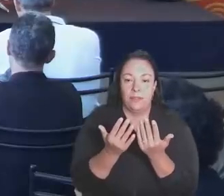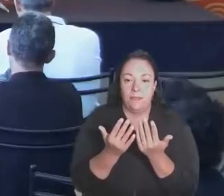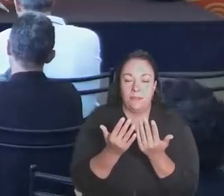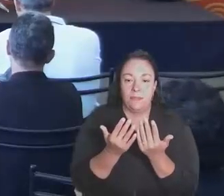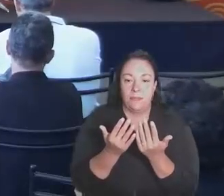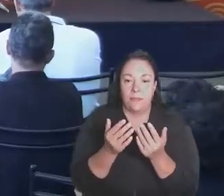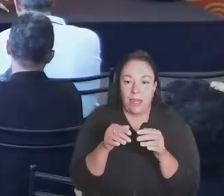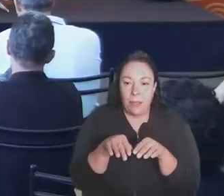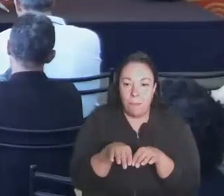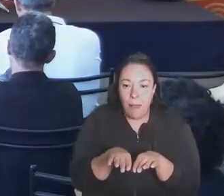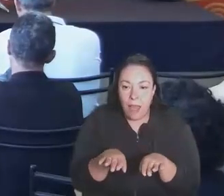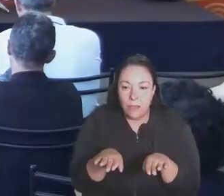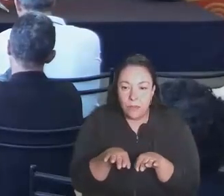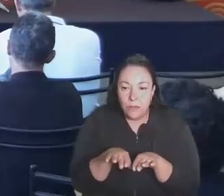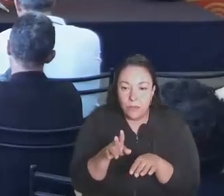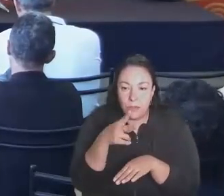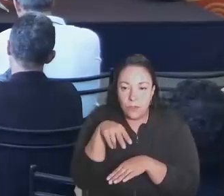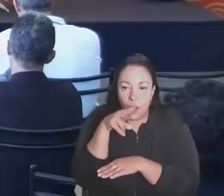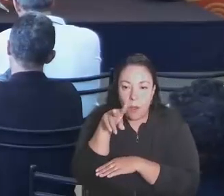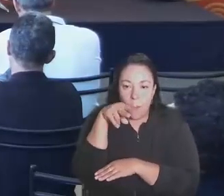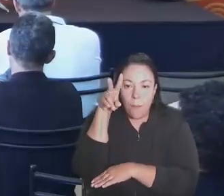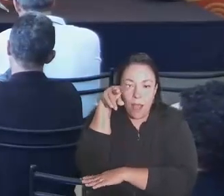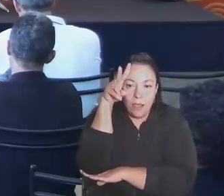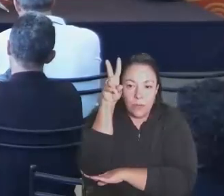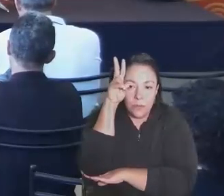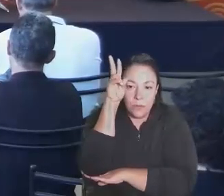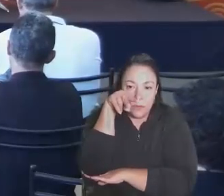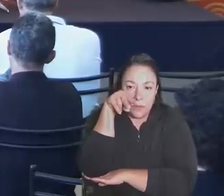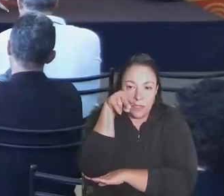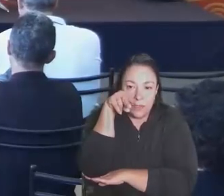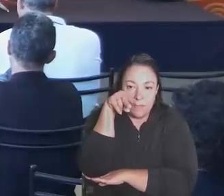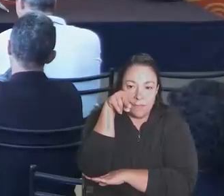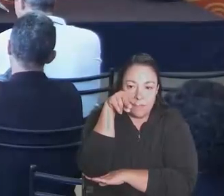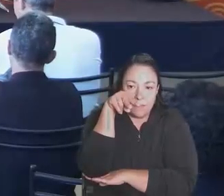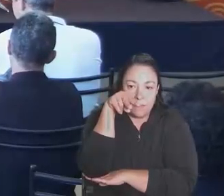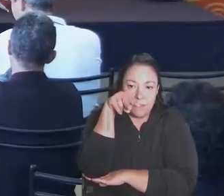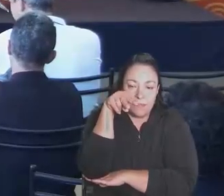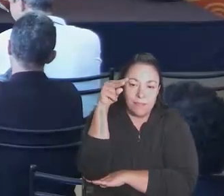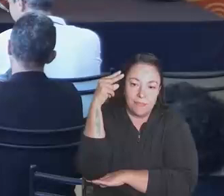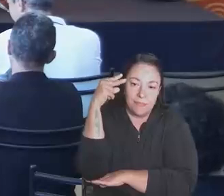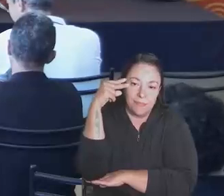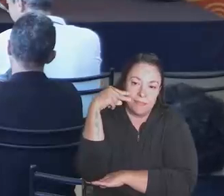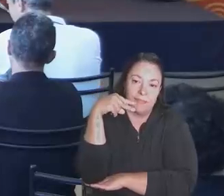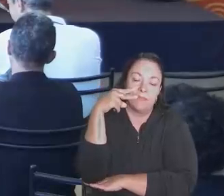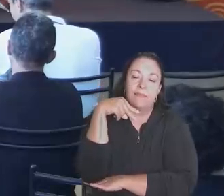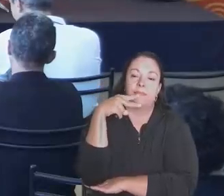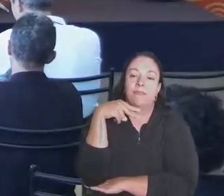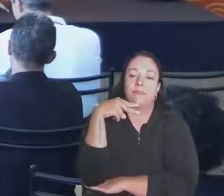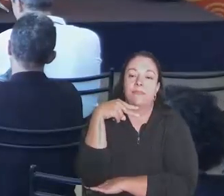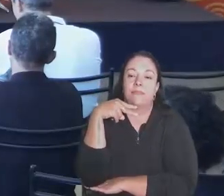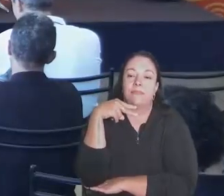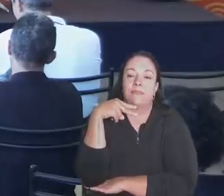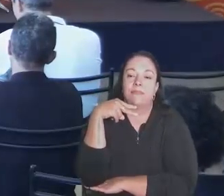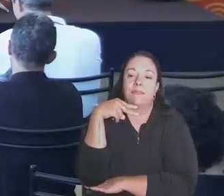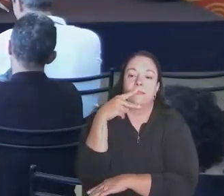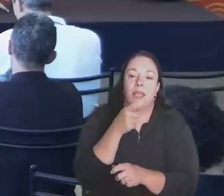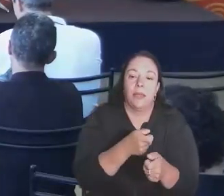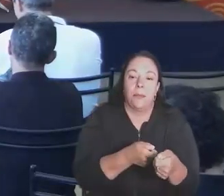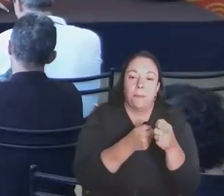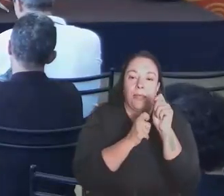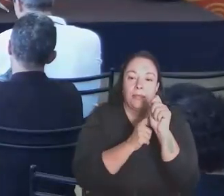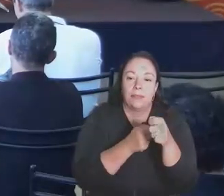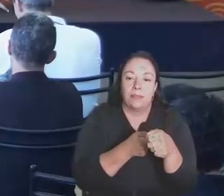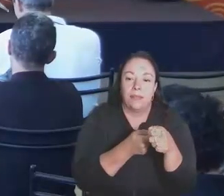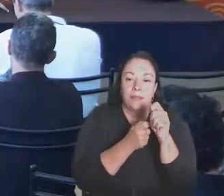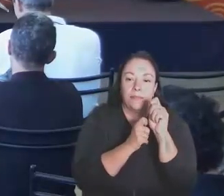tinha uma sucuri. E eles começaram a pescar, e desligaram o barco, começaram a pescar, e viraram de costas para